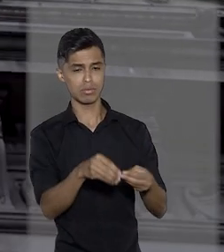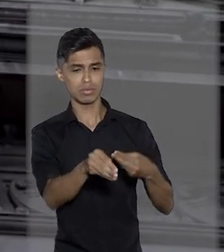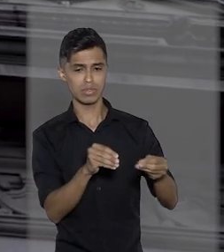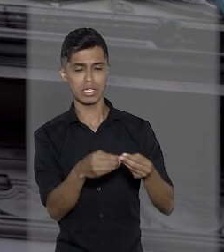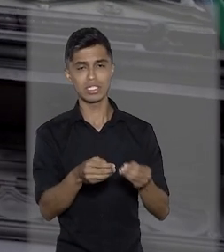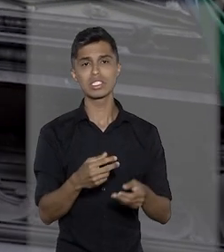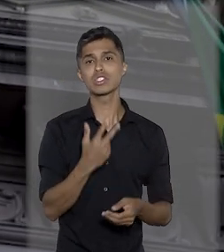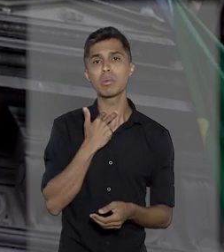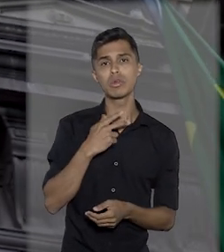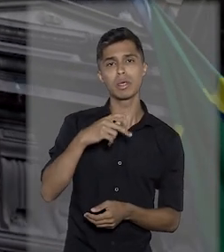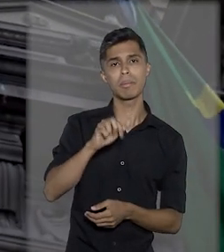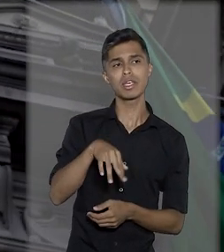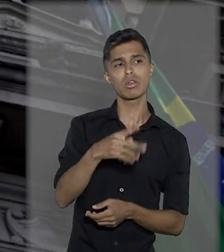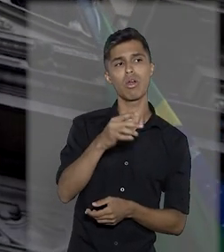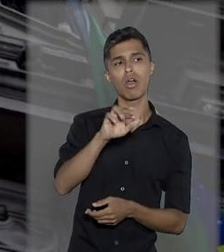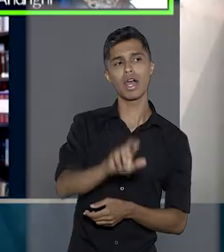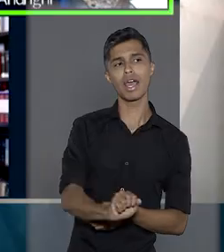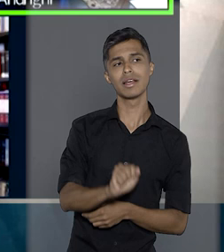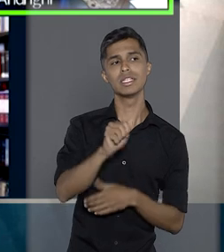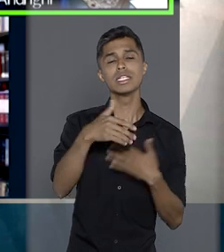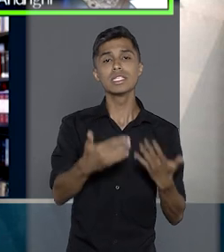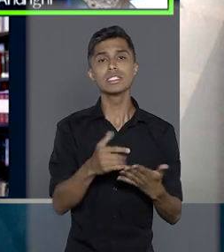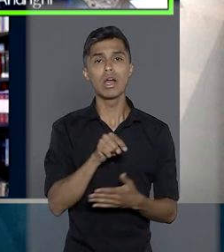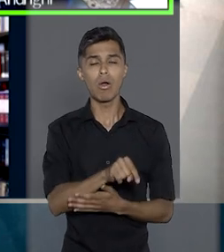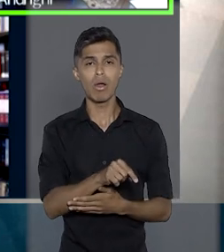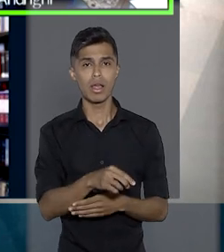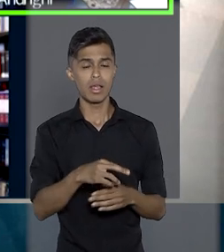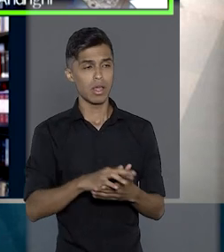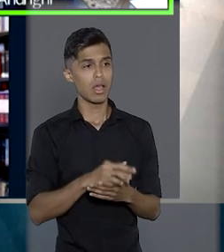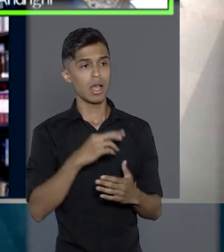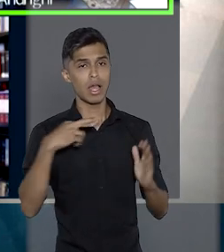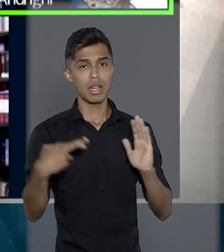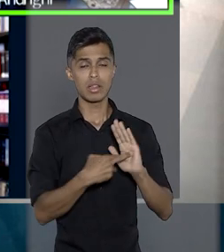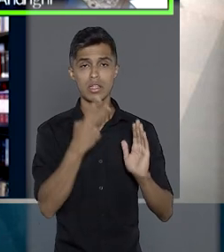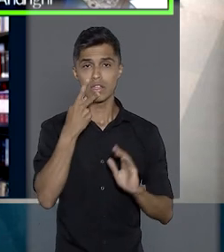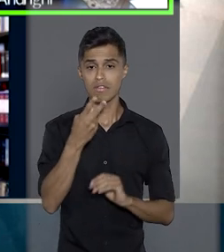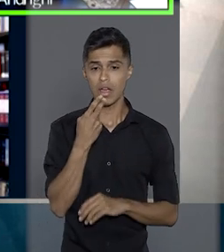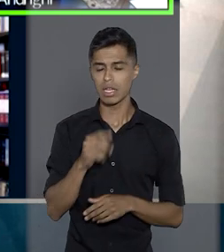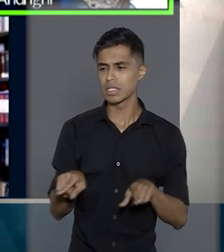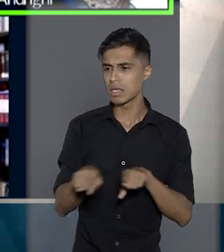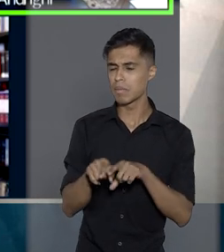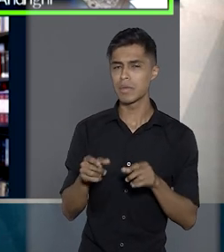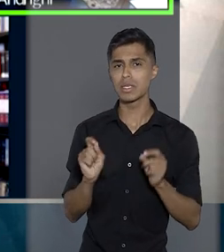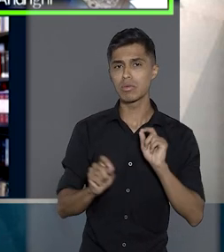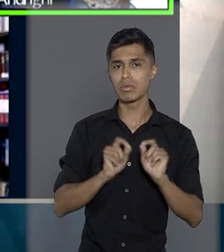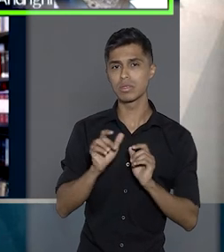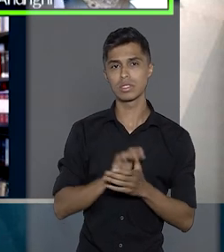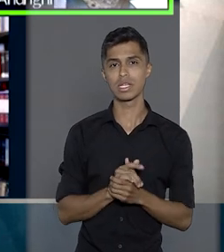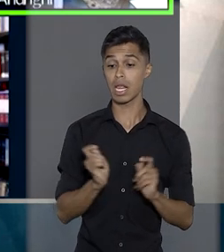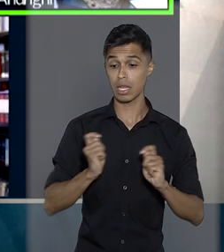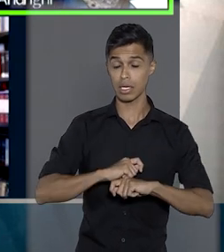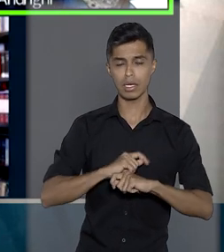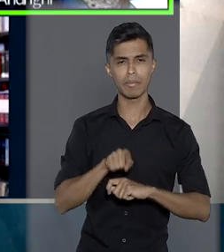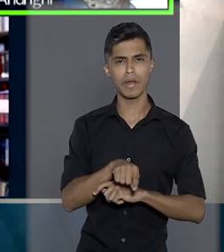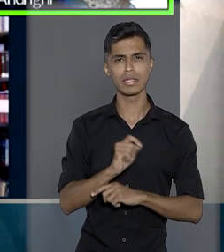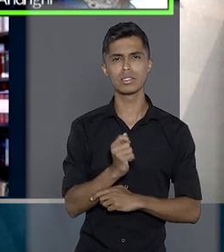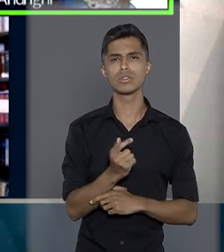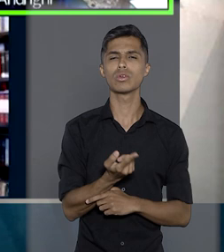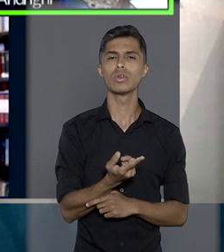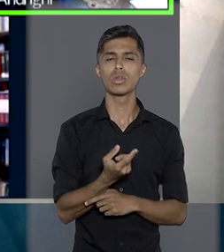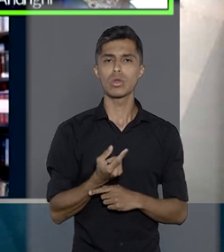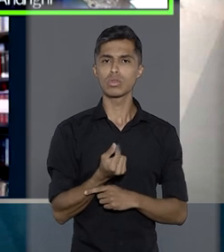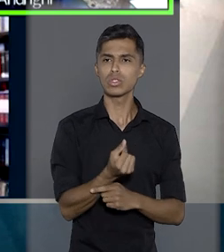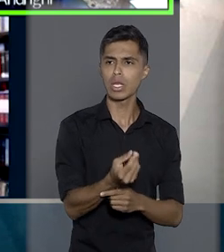a regra da impenhorabilidade dessa verba no STJ relator a ministra e também observou que será possível